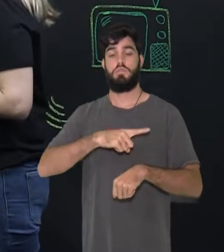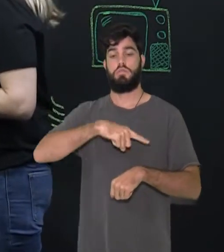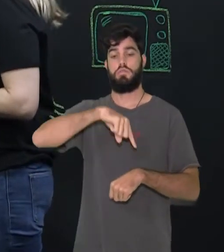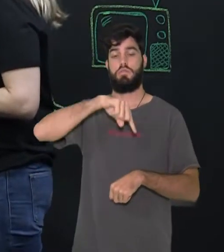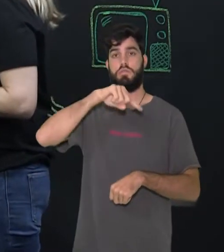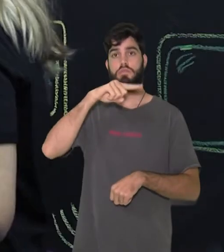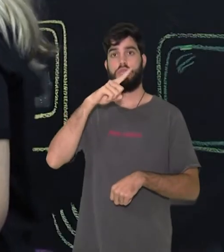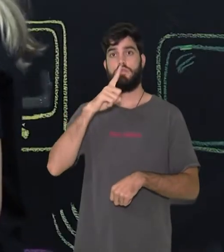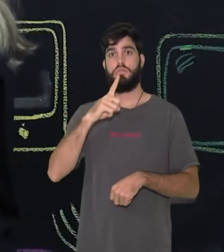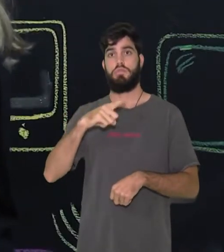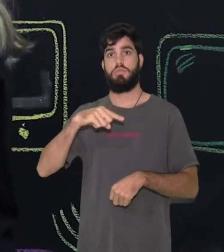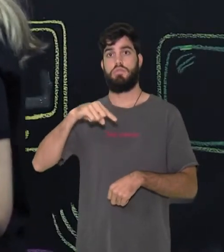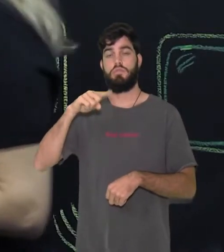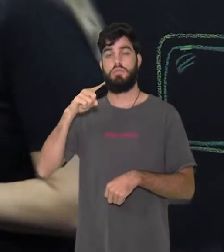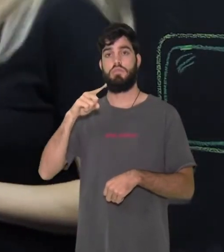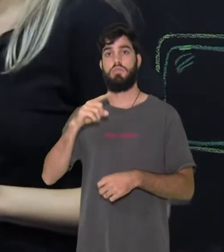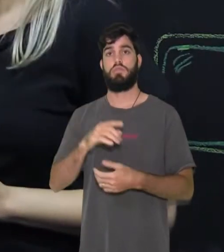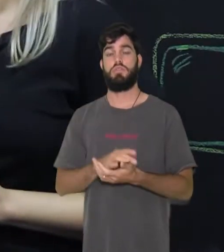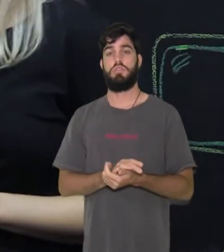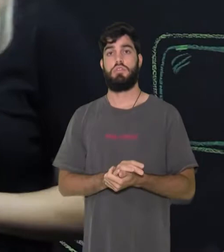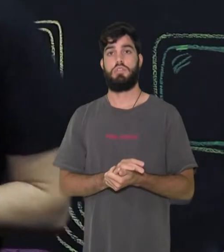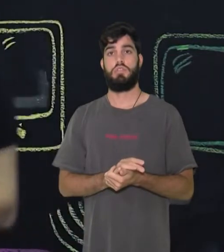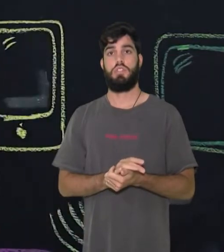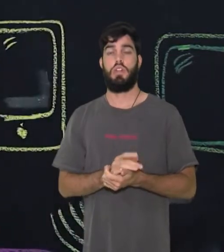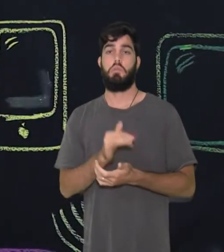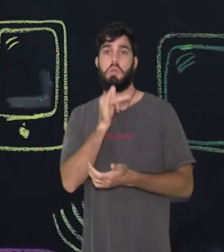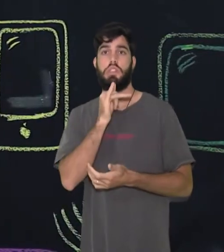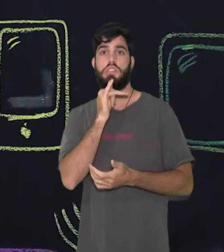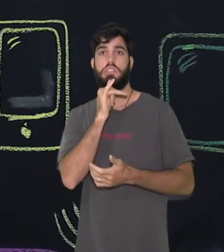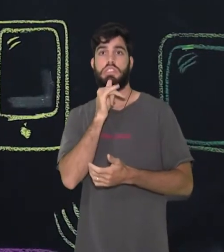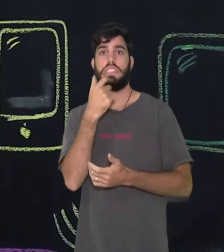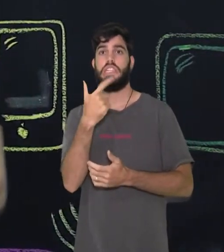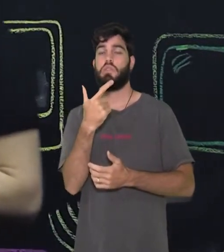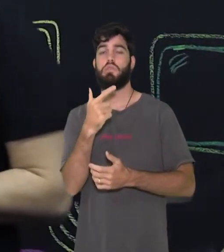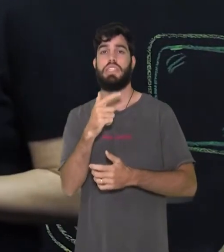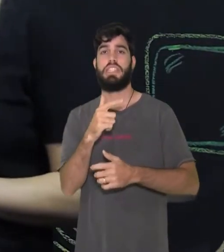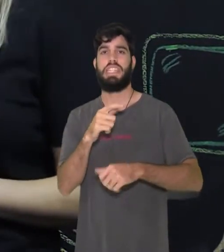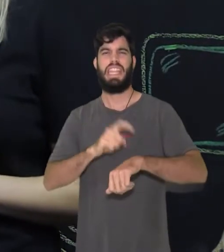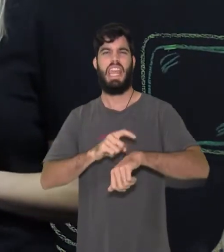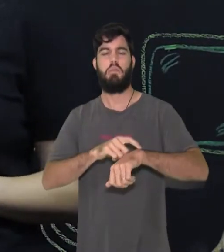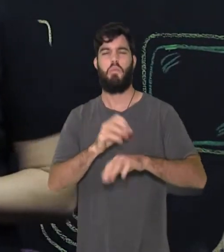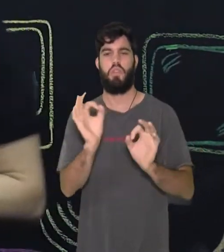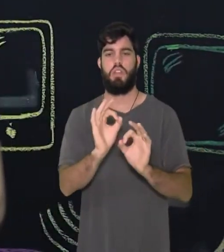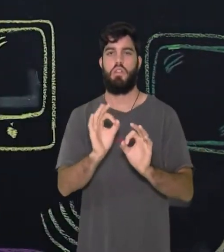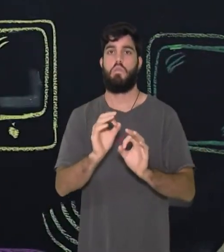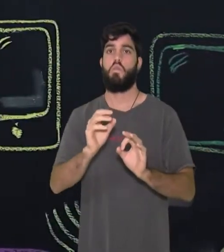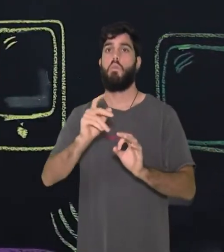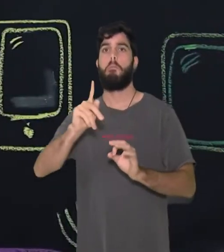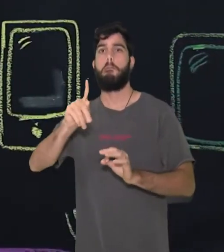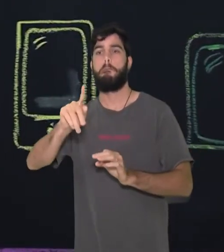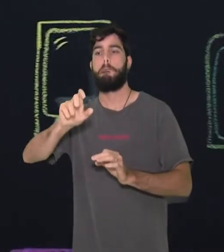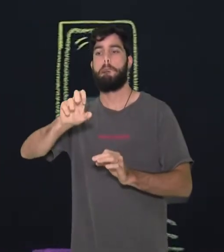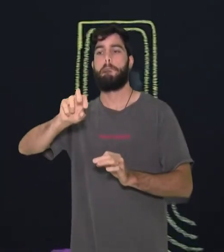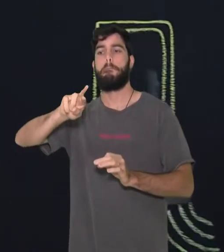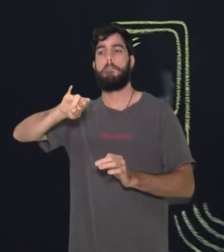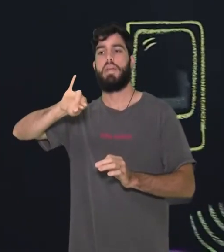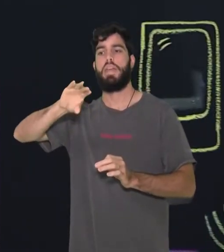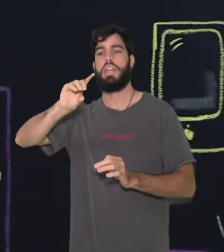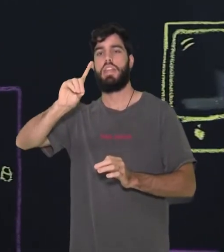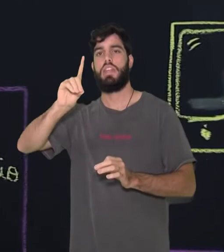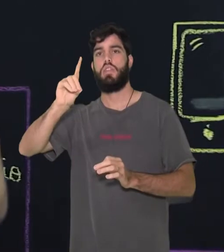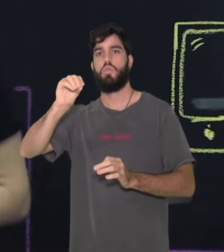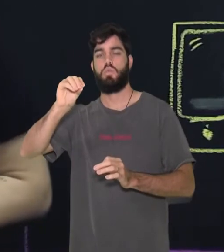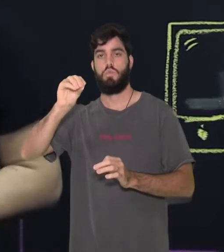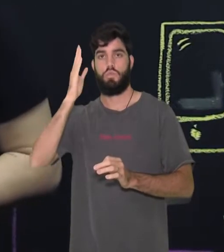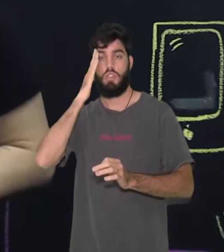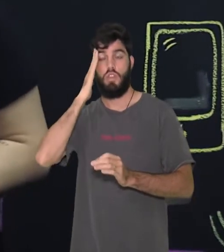esse pedacinho aqui, tá? A gente não chama de tempo, a gente chama de uma coisa que é período, ok? É só um nome um pouquinho